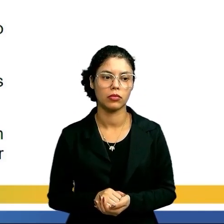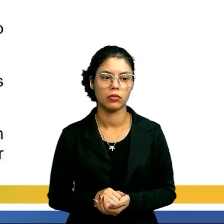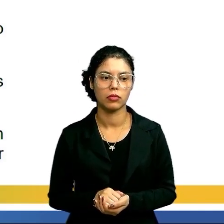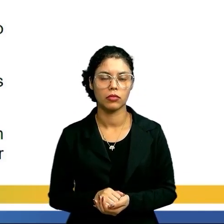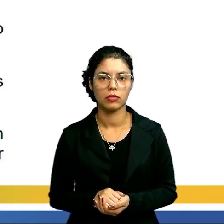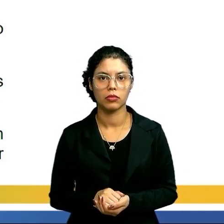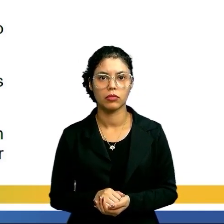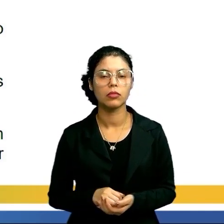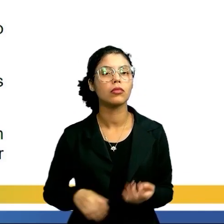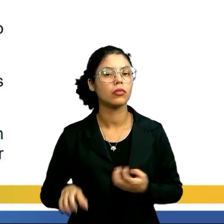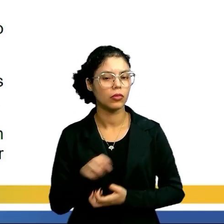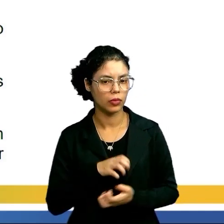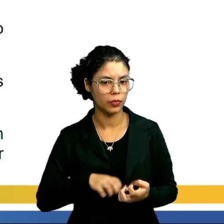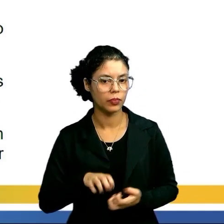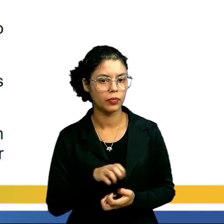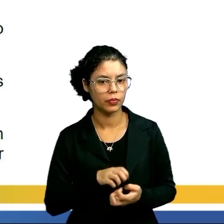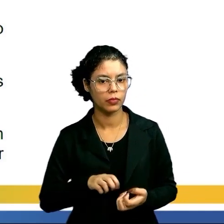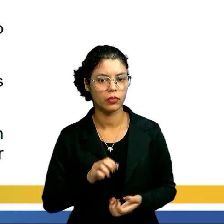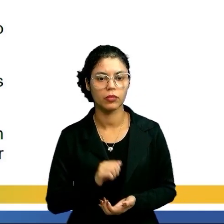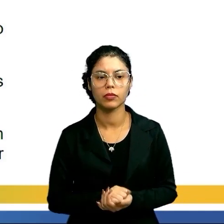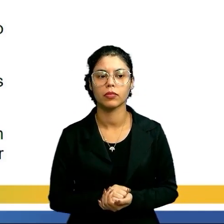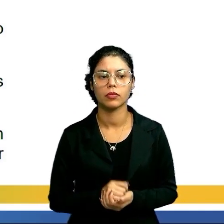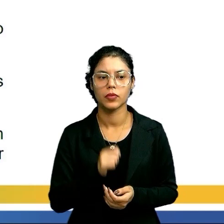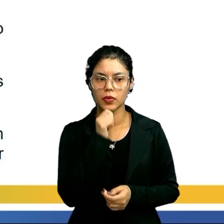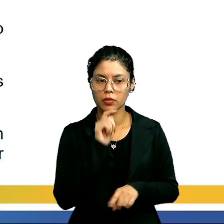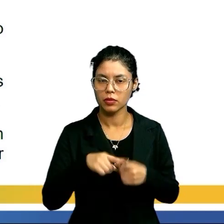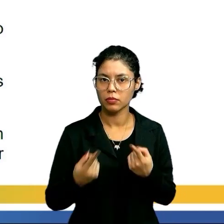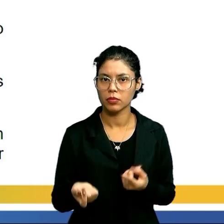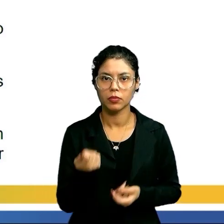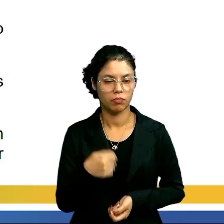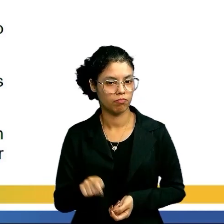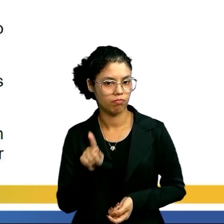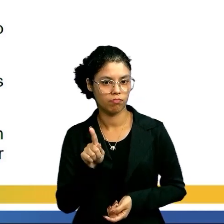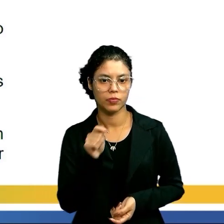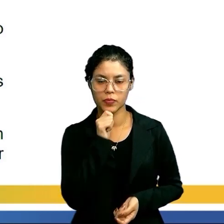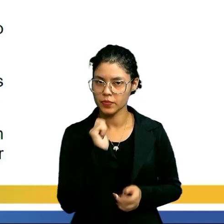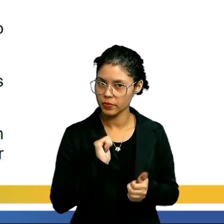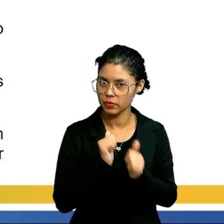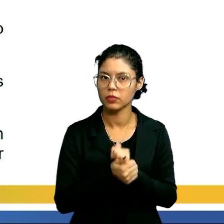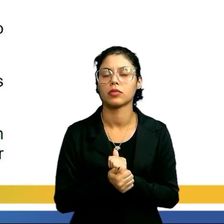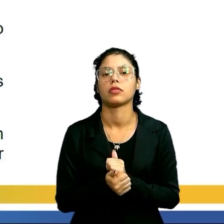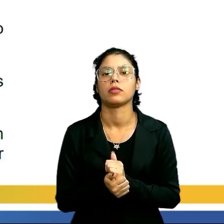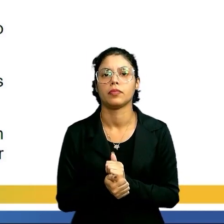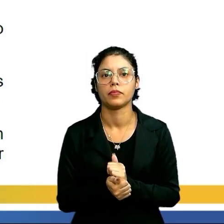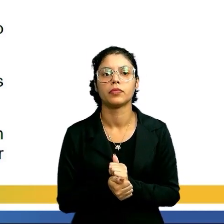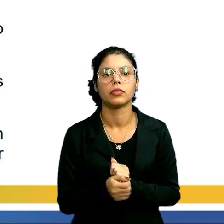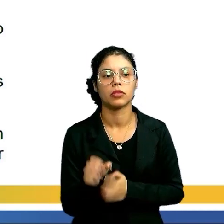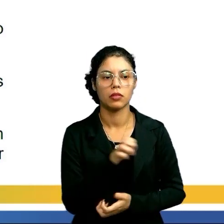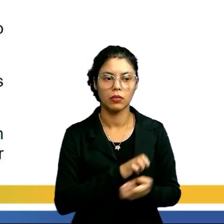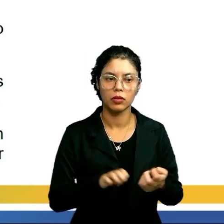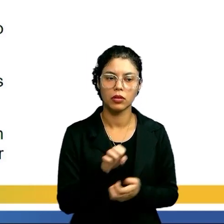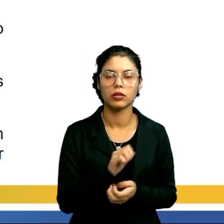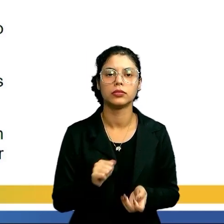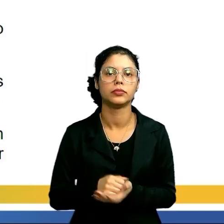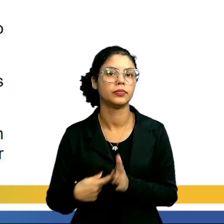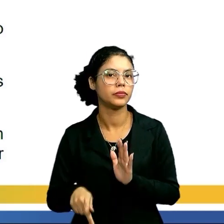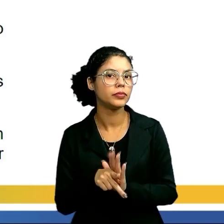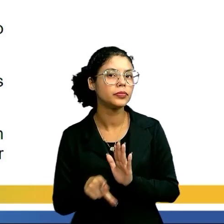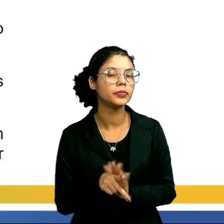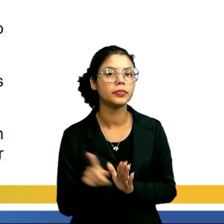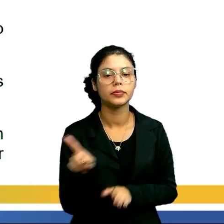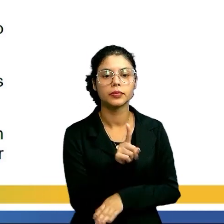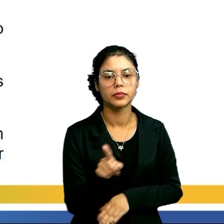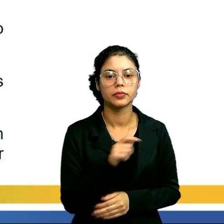gerar revoluções. Pode gerar revoluções, mas não necessariamente se adaptam, e, aliás, as revoluções é fruto de uma